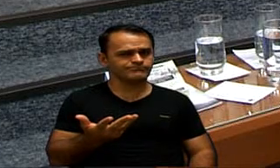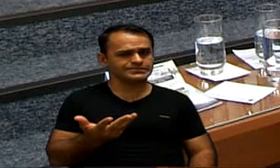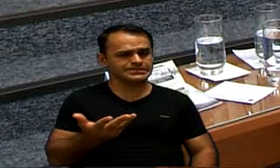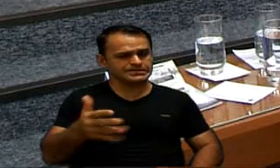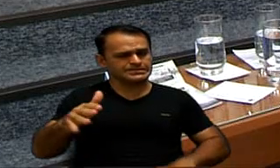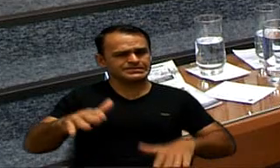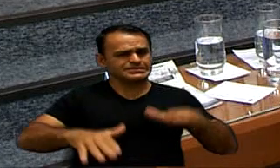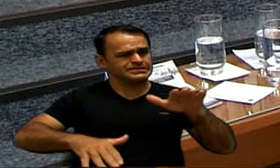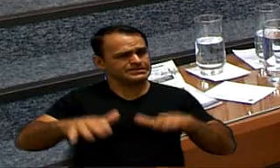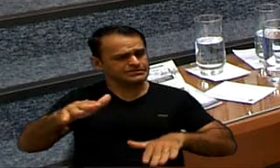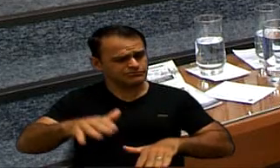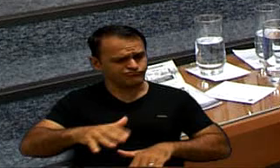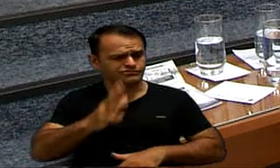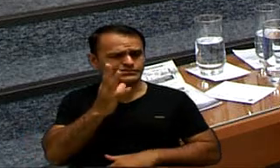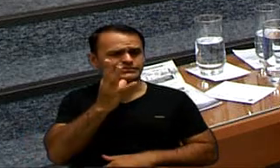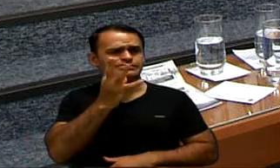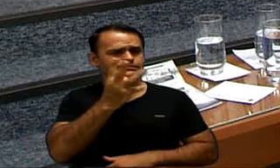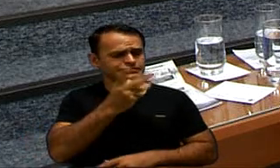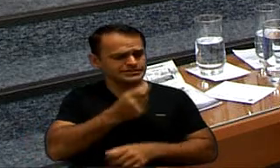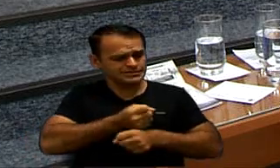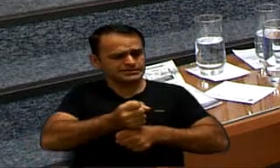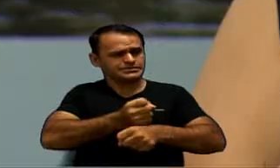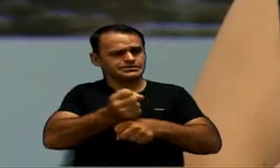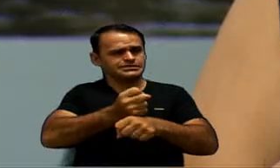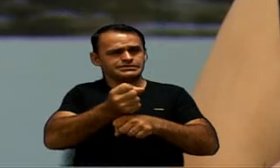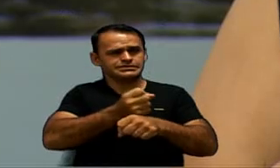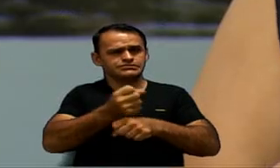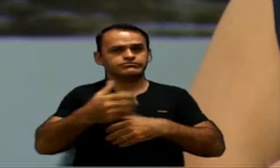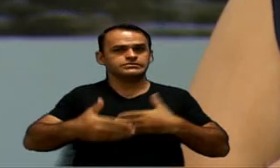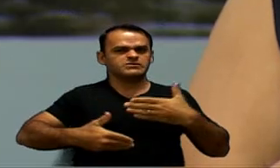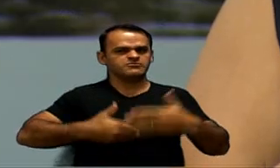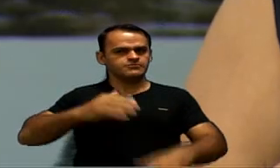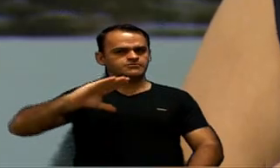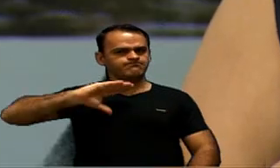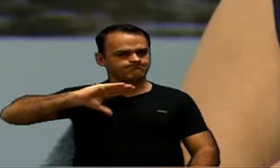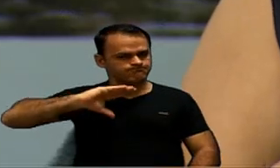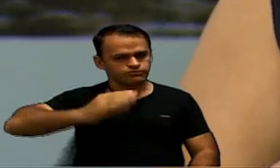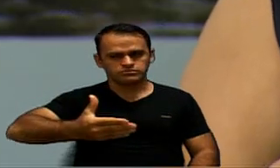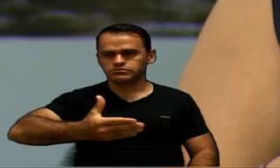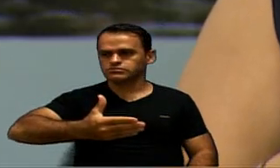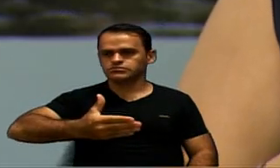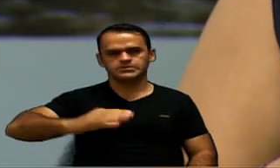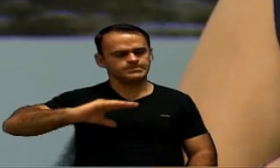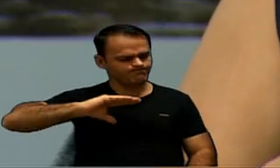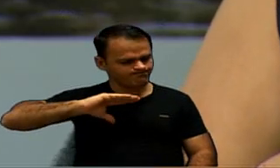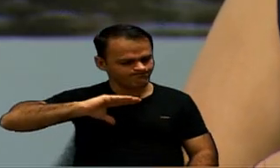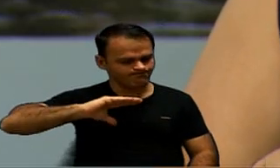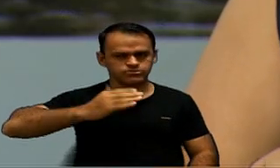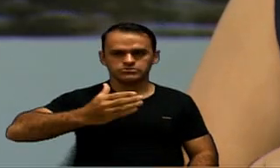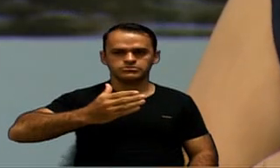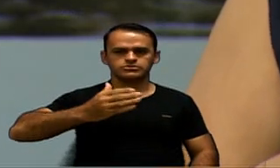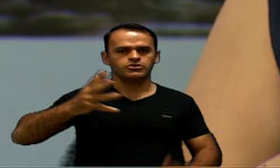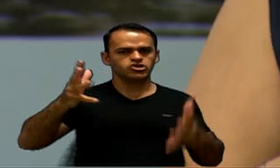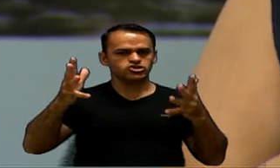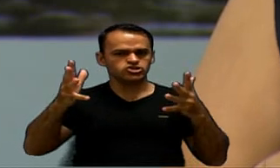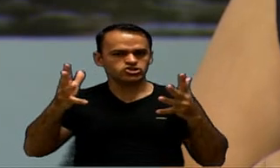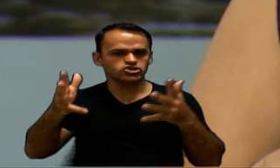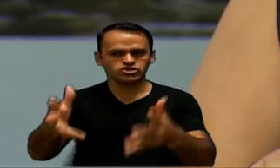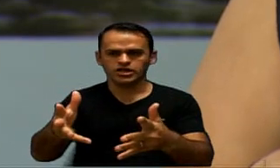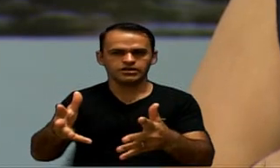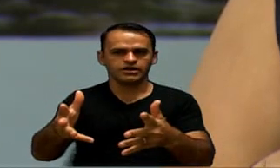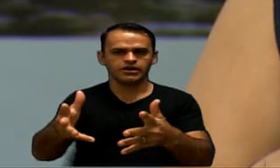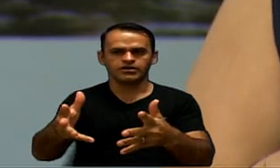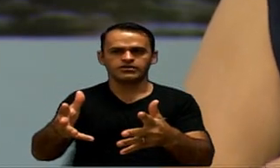às vezes ela leva anos. E quando ela toma essa coragem, né, Beth? Se ela chega lá e ela é